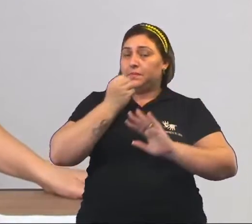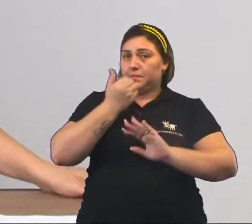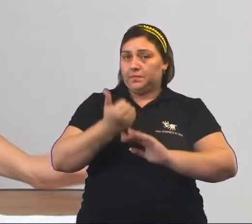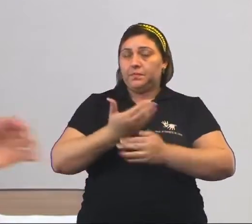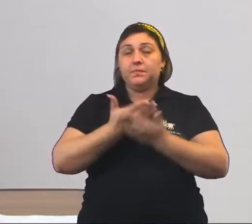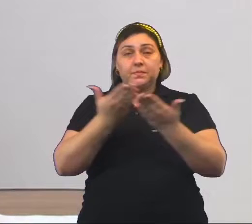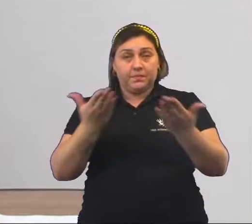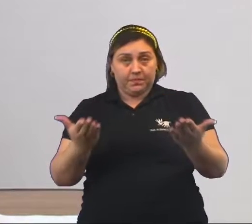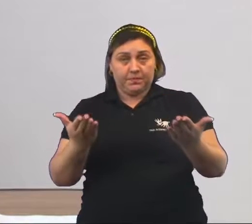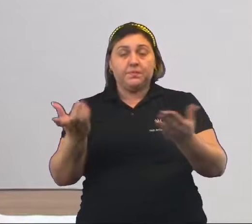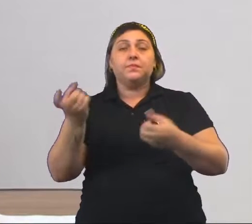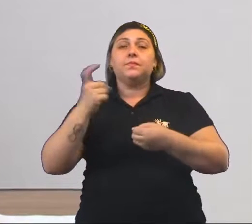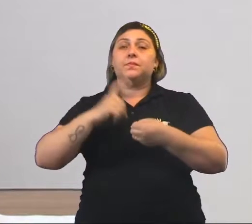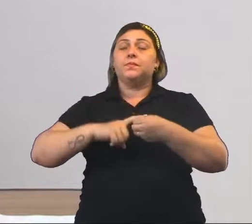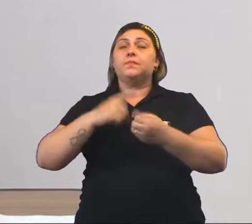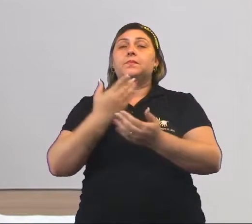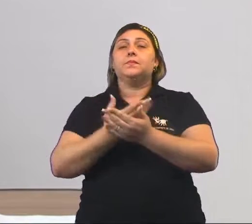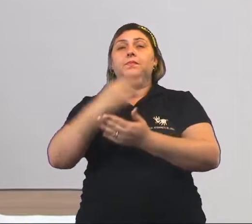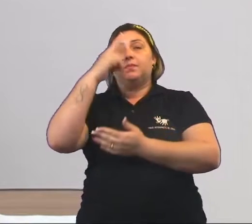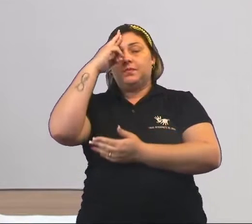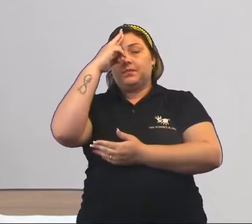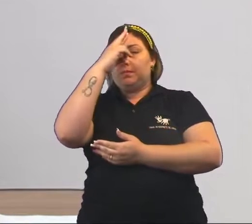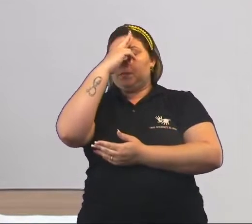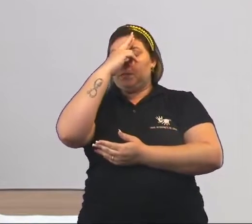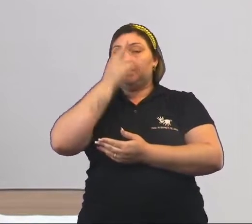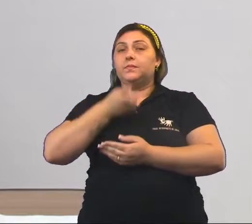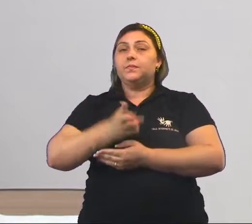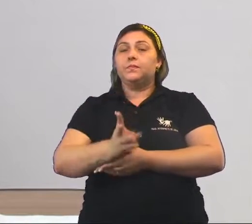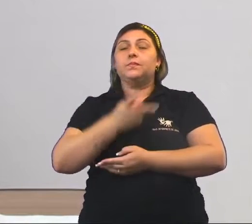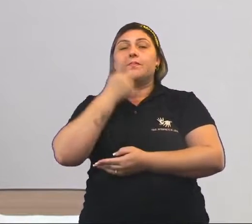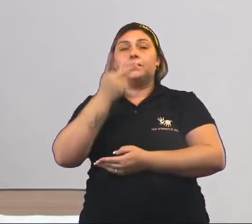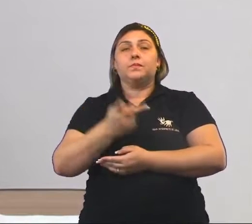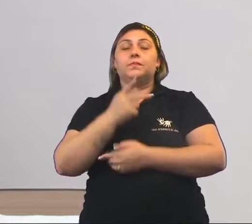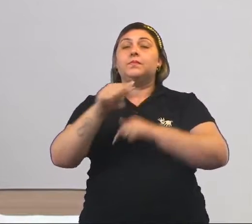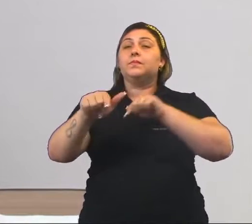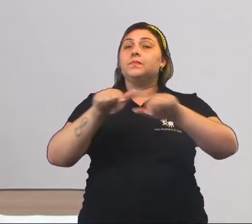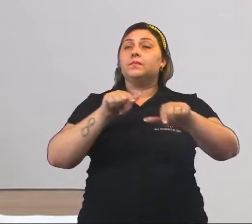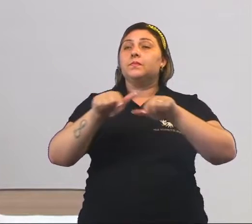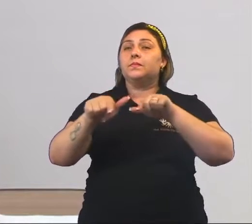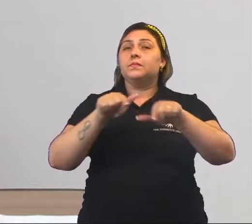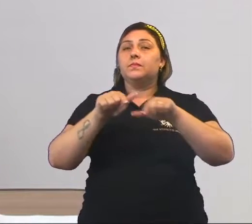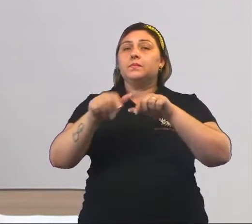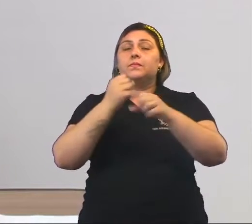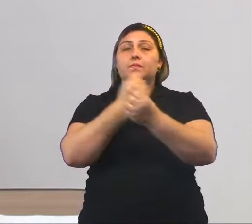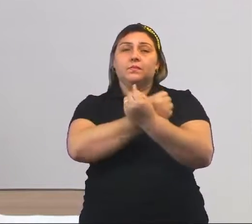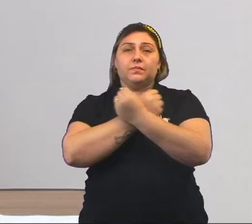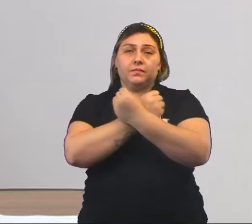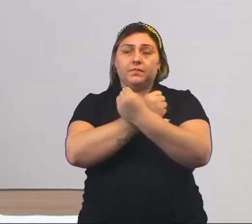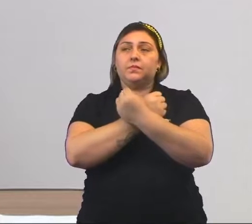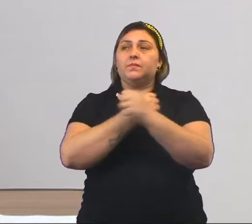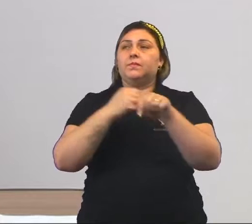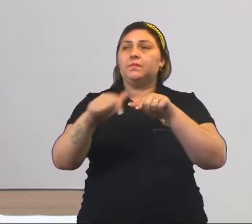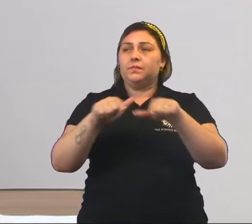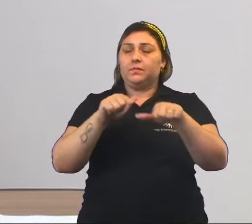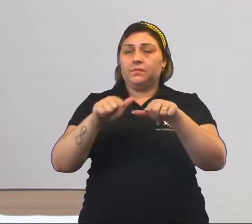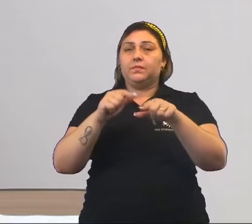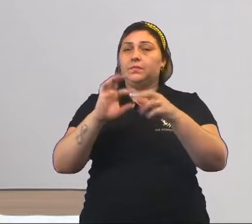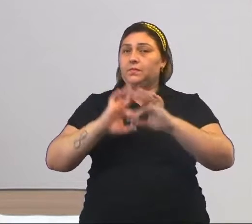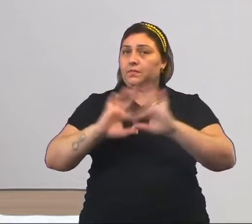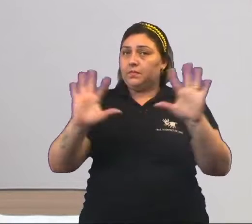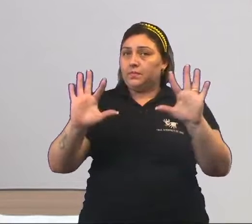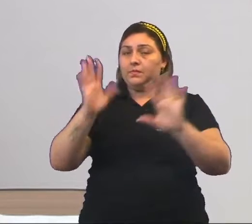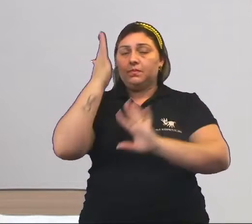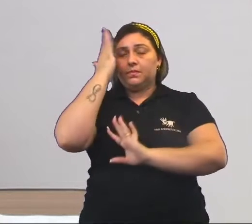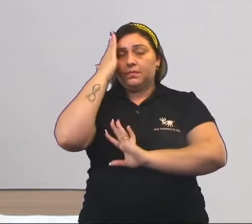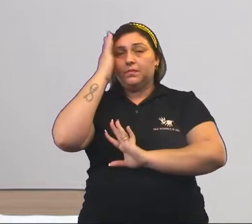tudo bem, pessoal? Estou de volta para mais uma aula de história, continuando falando sobre o trabalho escravo e o trabalho livre. A gente